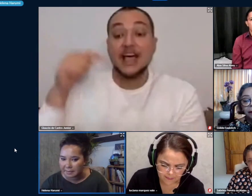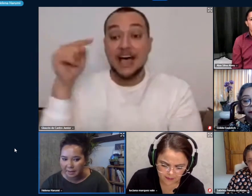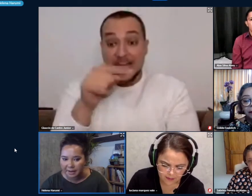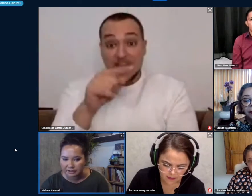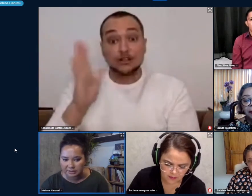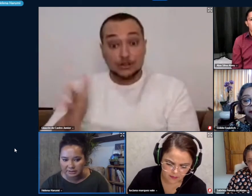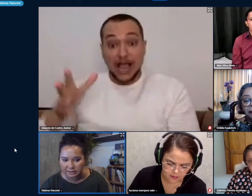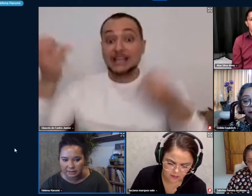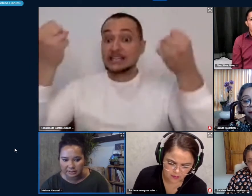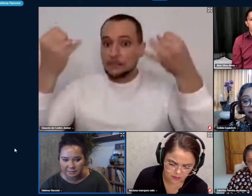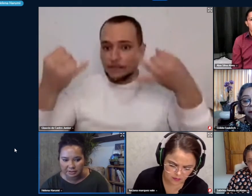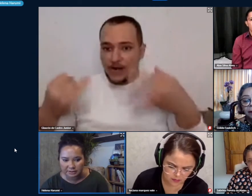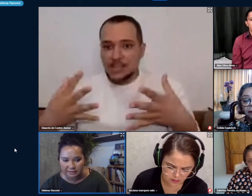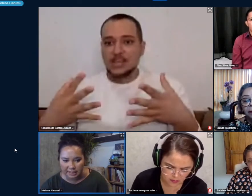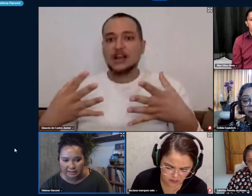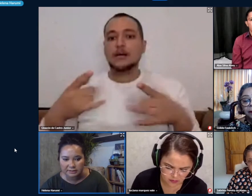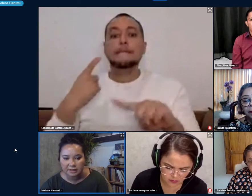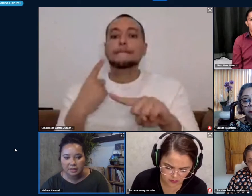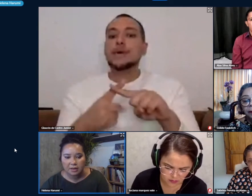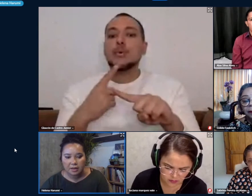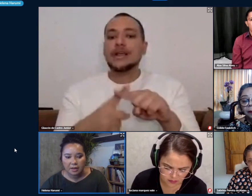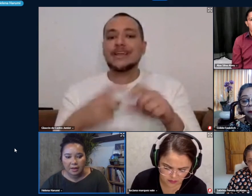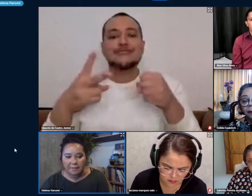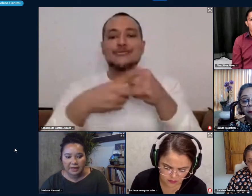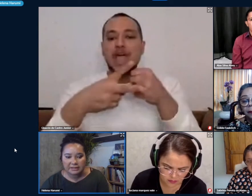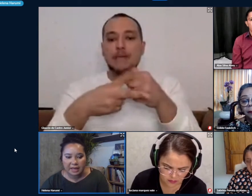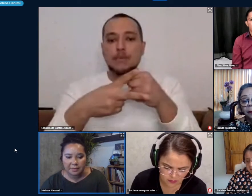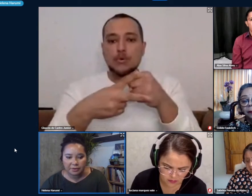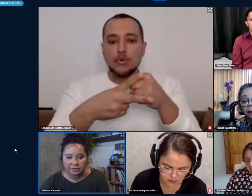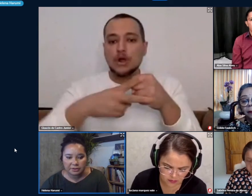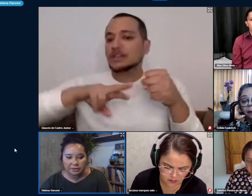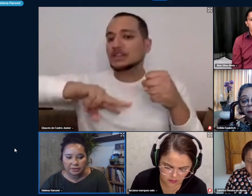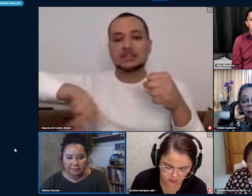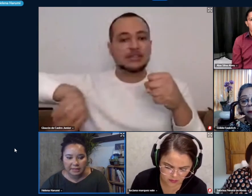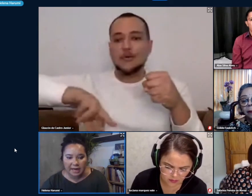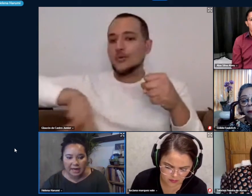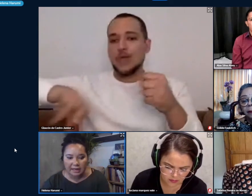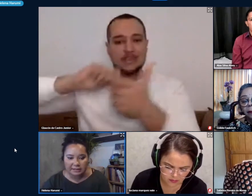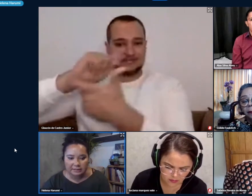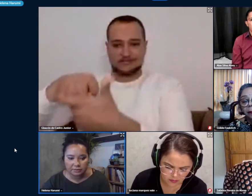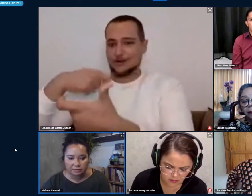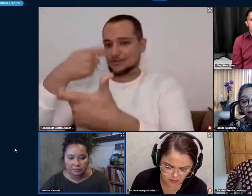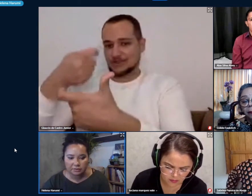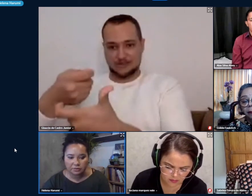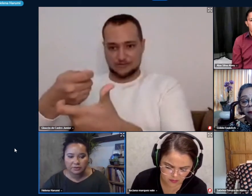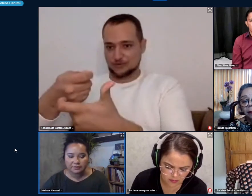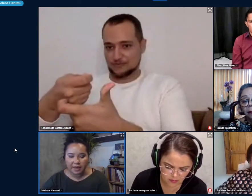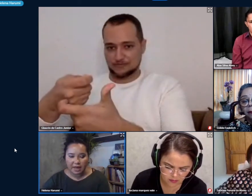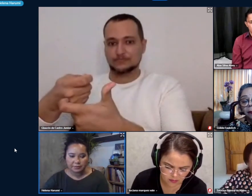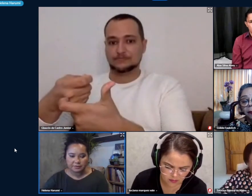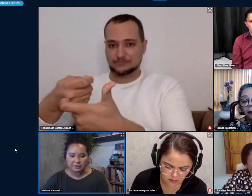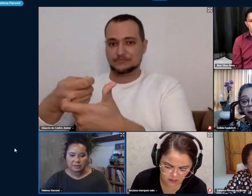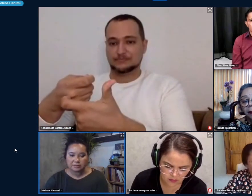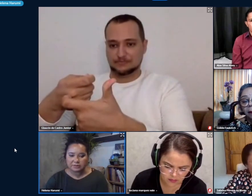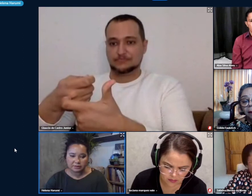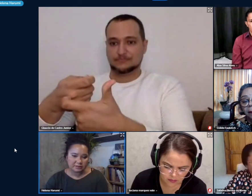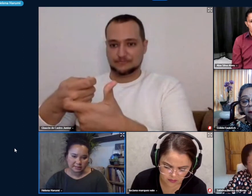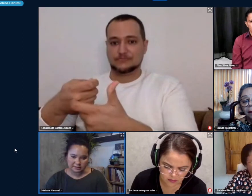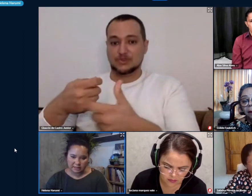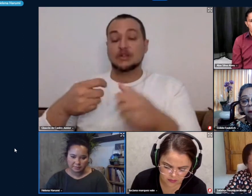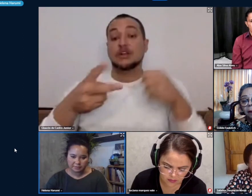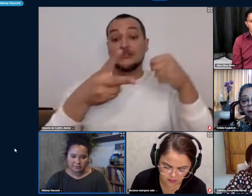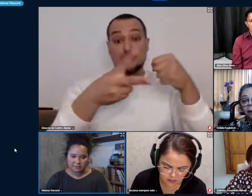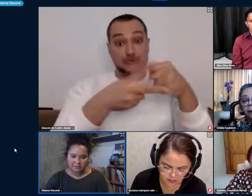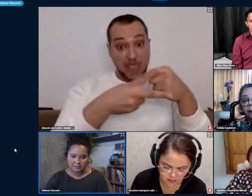Depois vou te passar a páginas, as páginas certas, mas é importante você explicar a questão dos verbos, que não